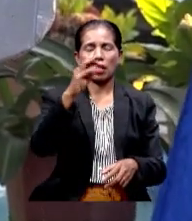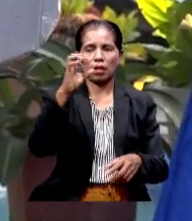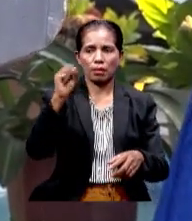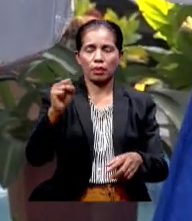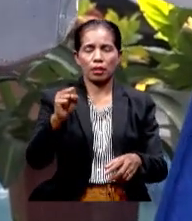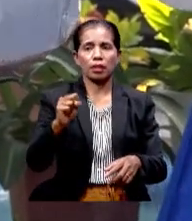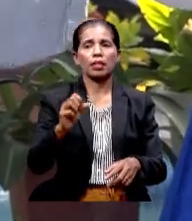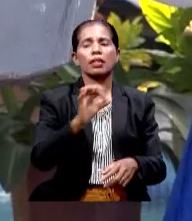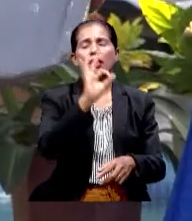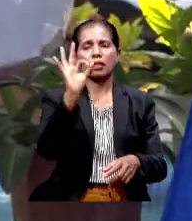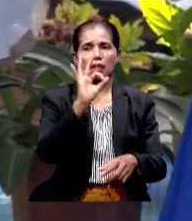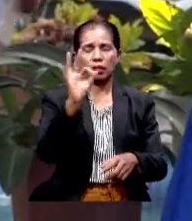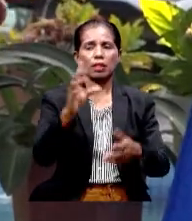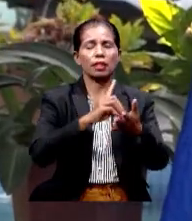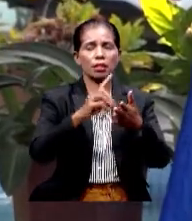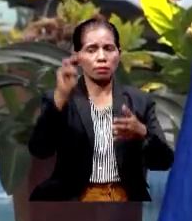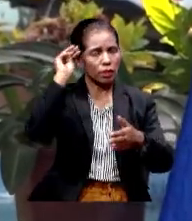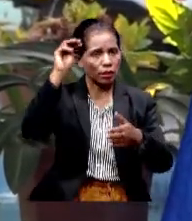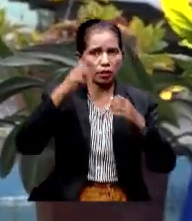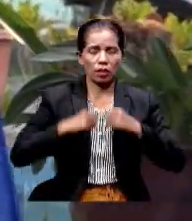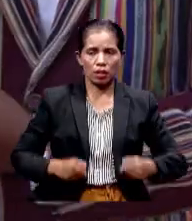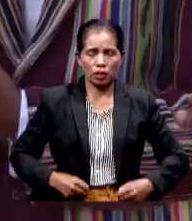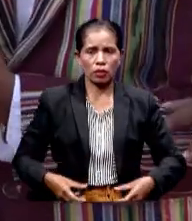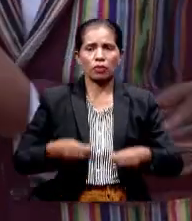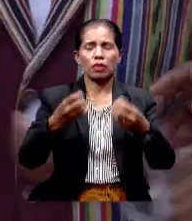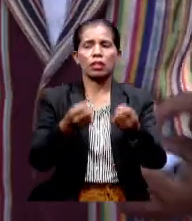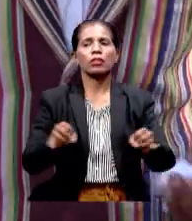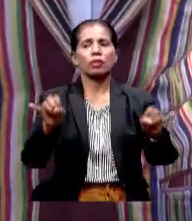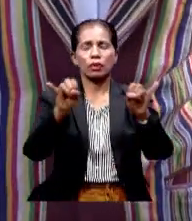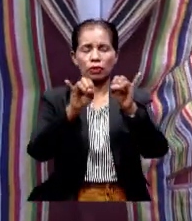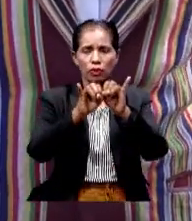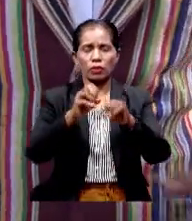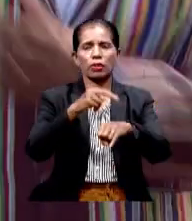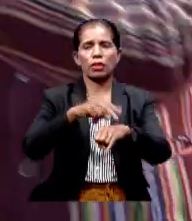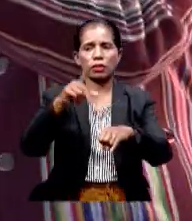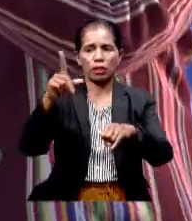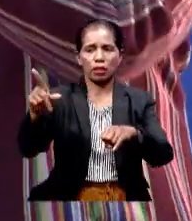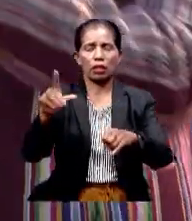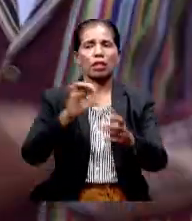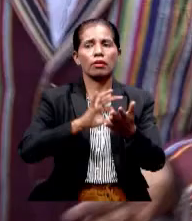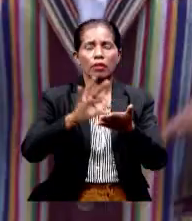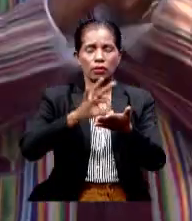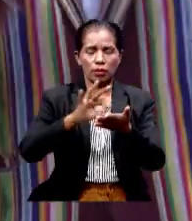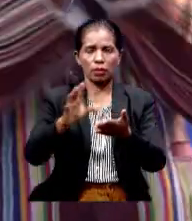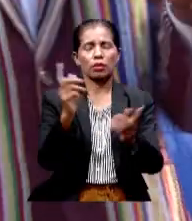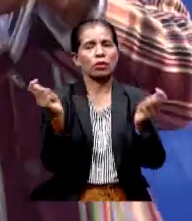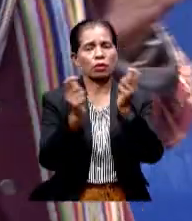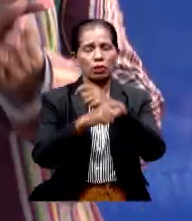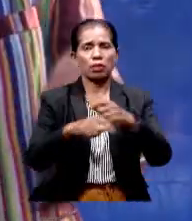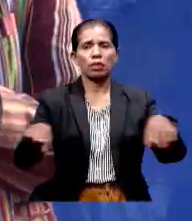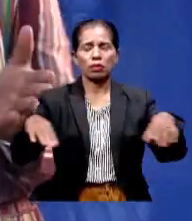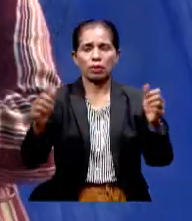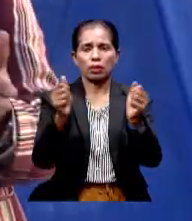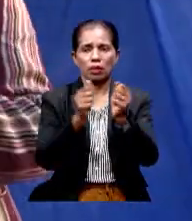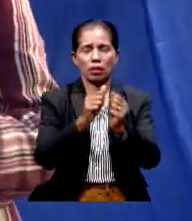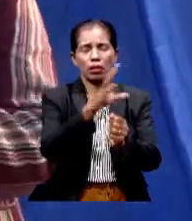E a sexta semana, o Ministério da Saúde estabeleceu o Instituto Nacional Farmácia no Produto Médicos, onde troca fale serviço